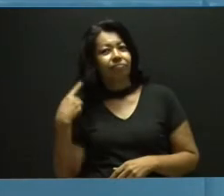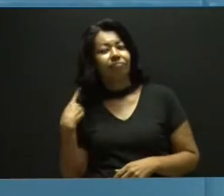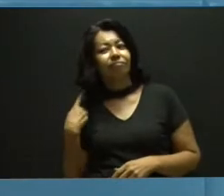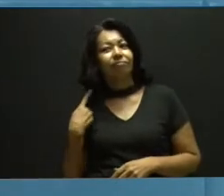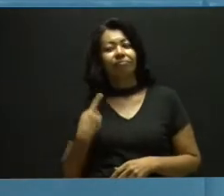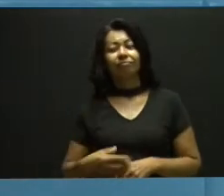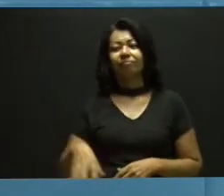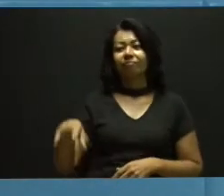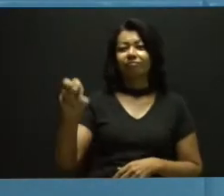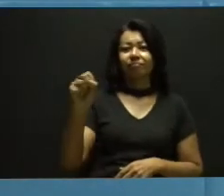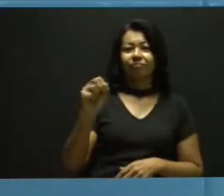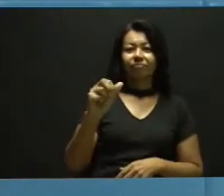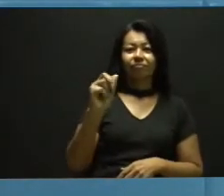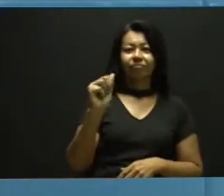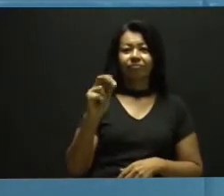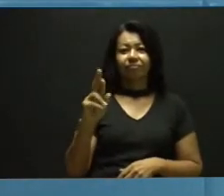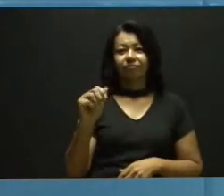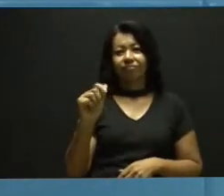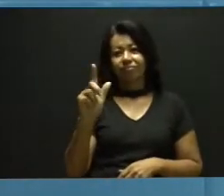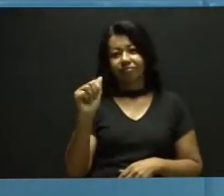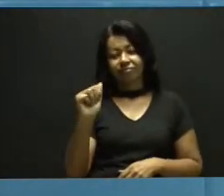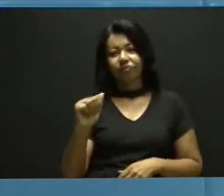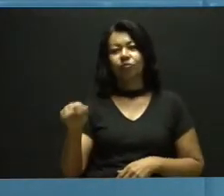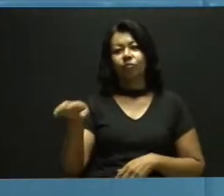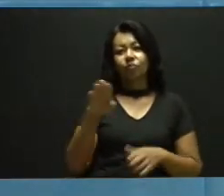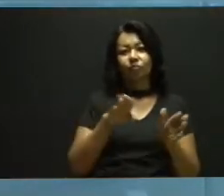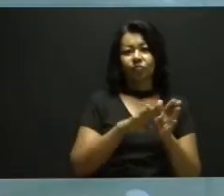à itália